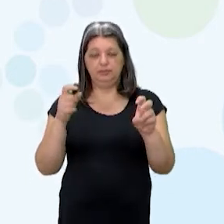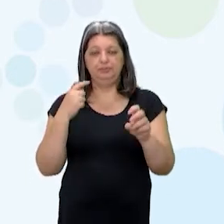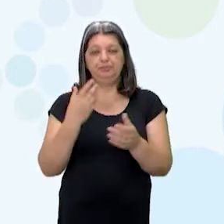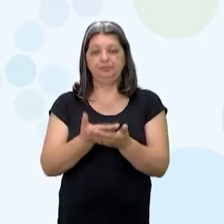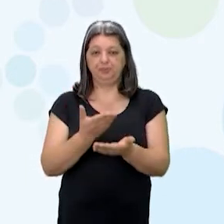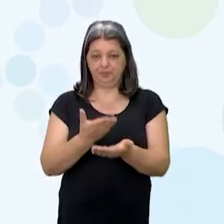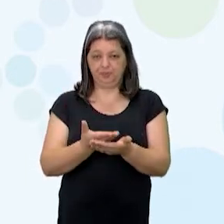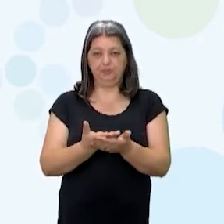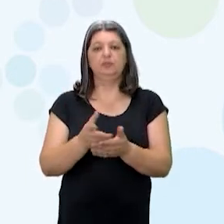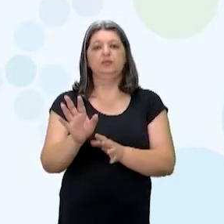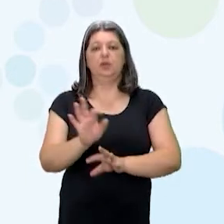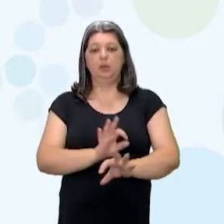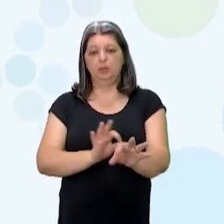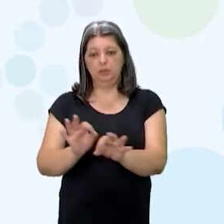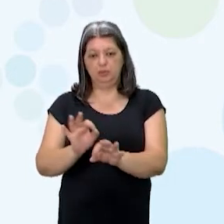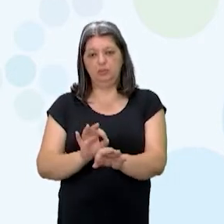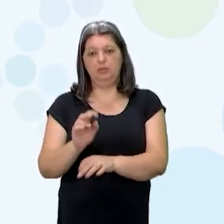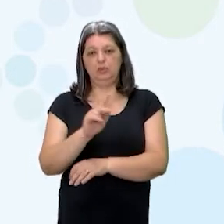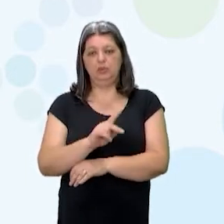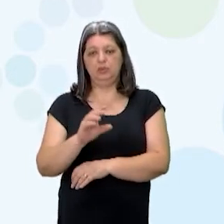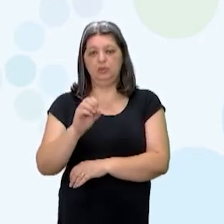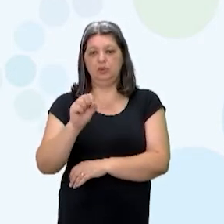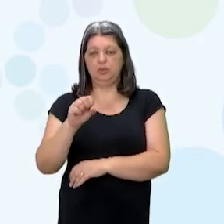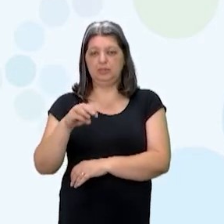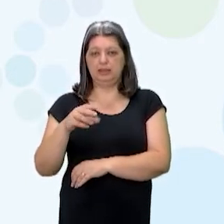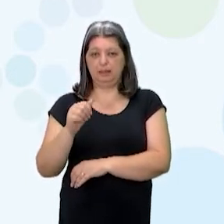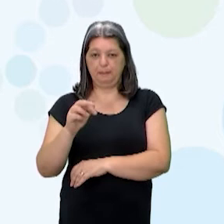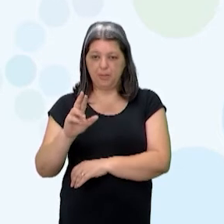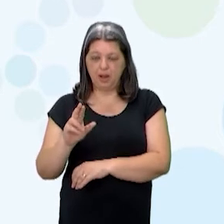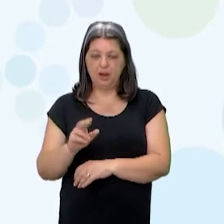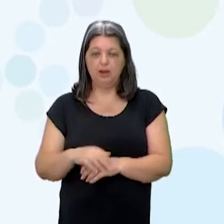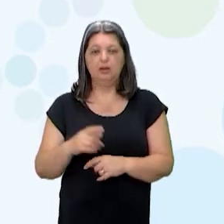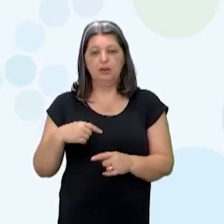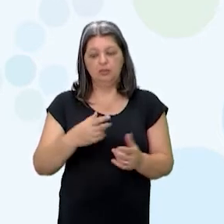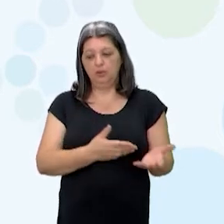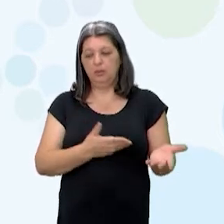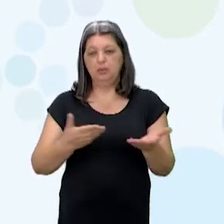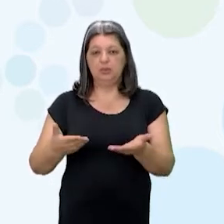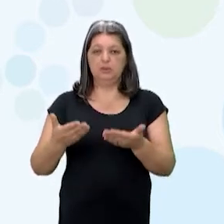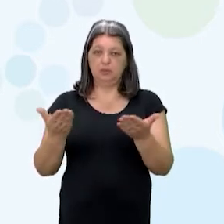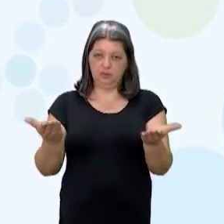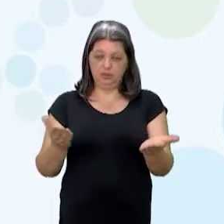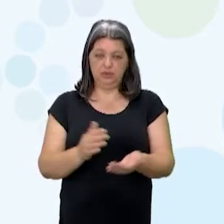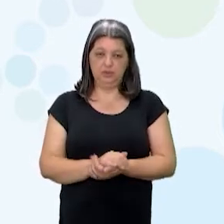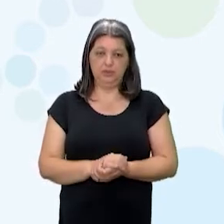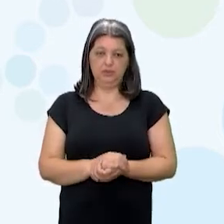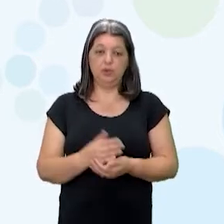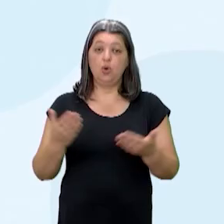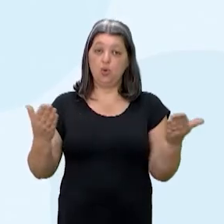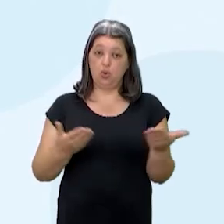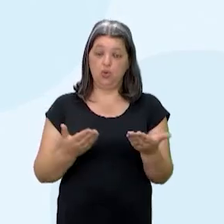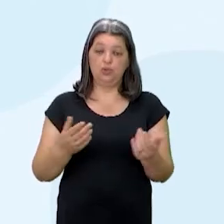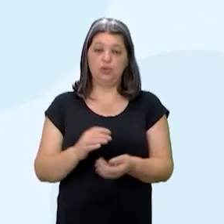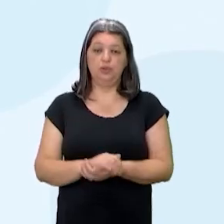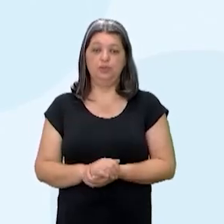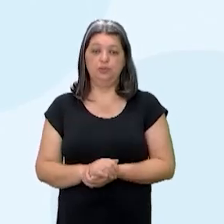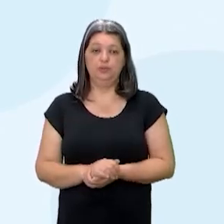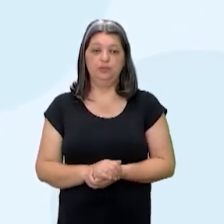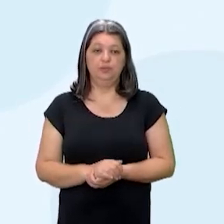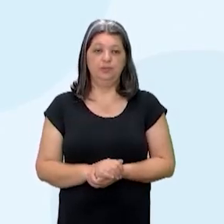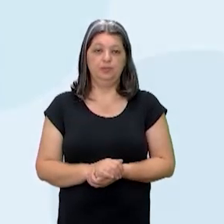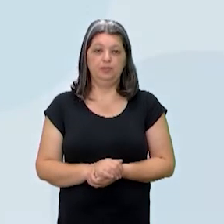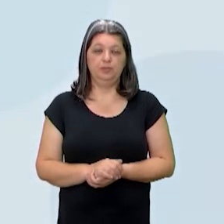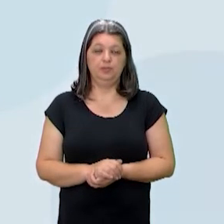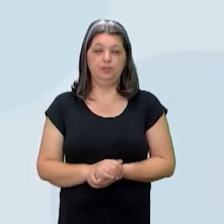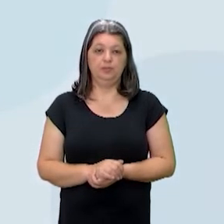aula preparada pelo professor Osmar e eu vou apresentar para vocês hoje, tá certo? E aí a gente vai, passando